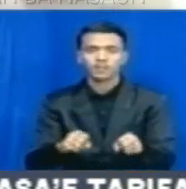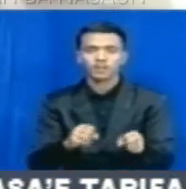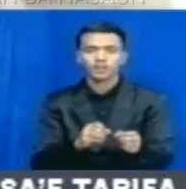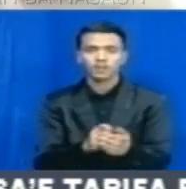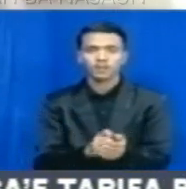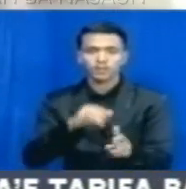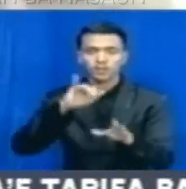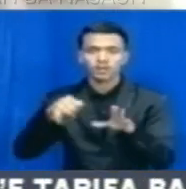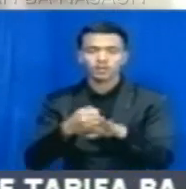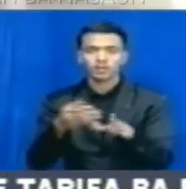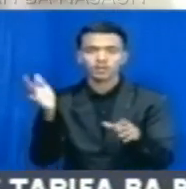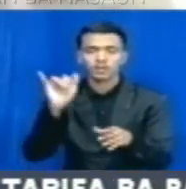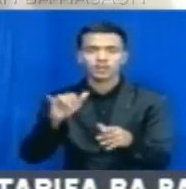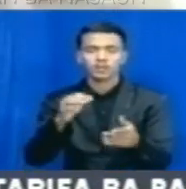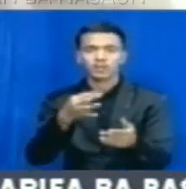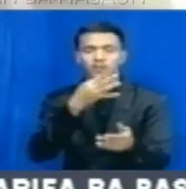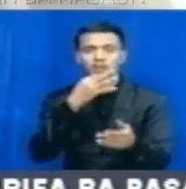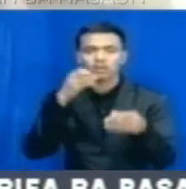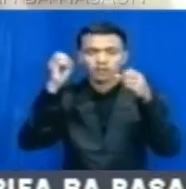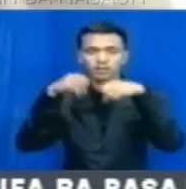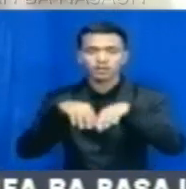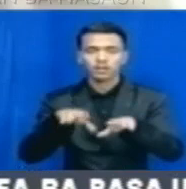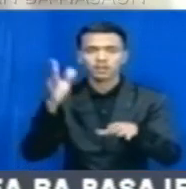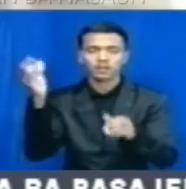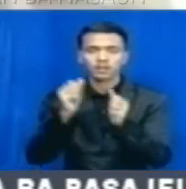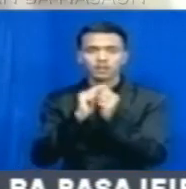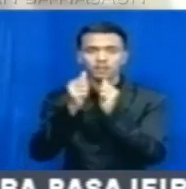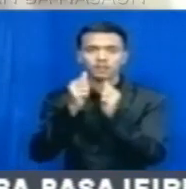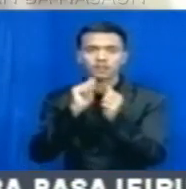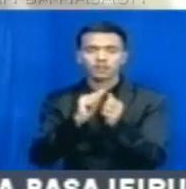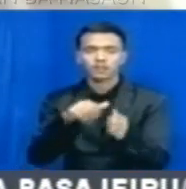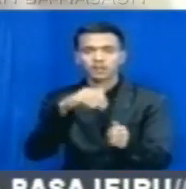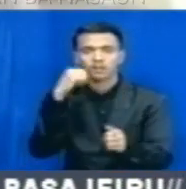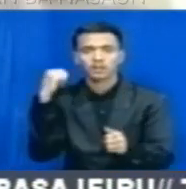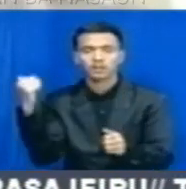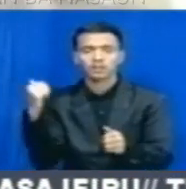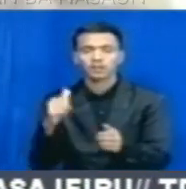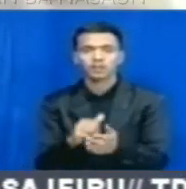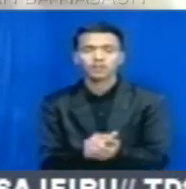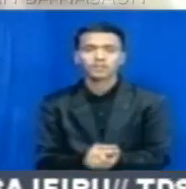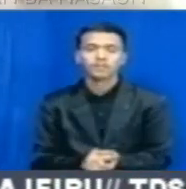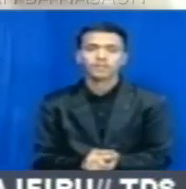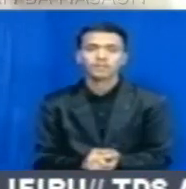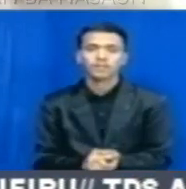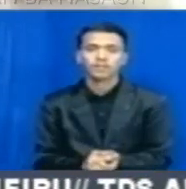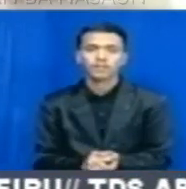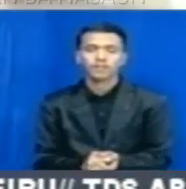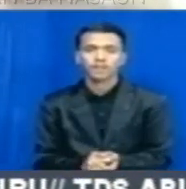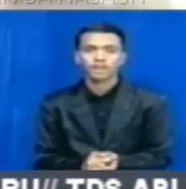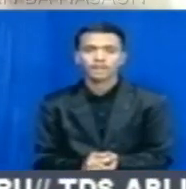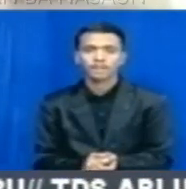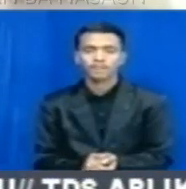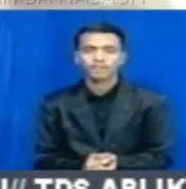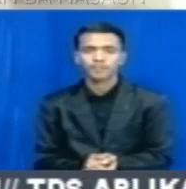concentra sirne produção e a lotes de pesca edanene partida e de selo como que tinha medo ne por isso lá onde a